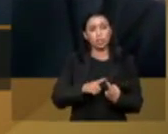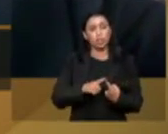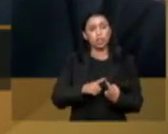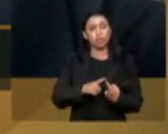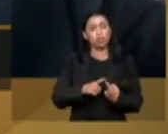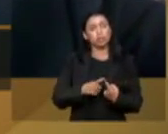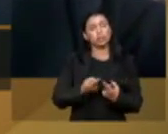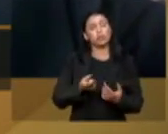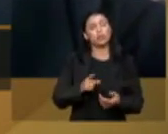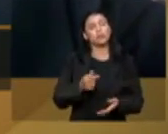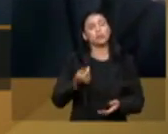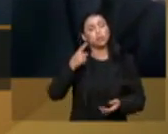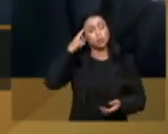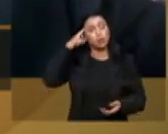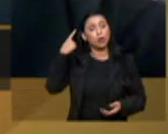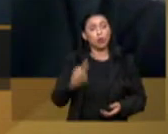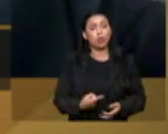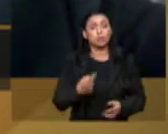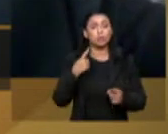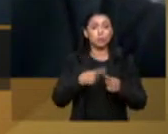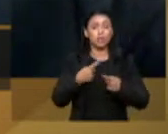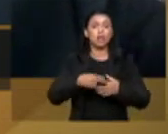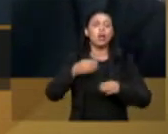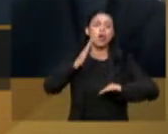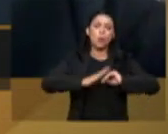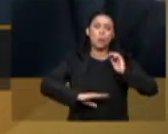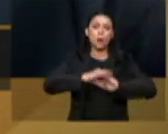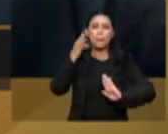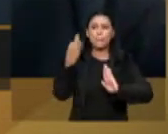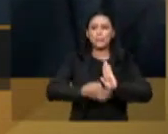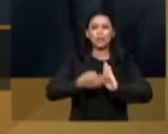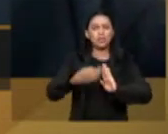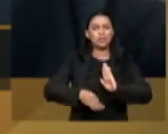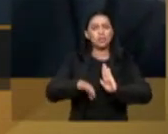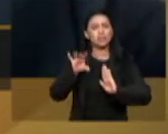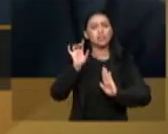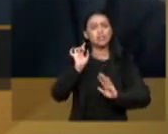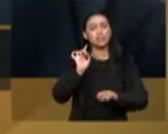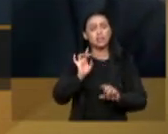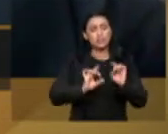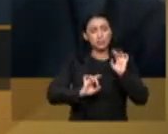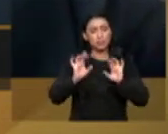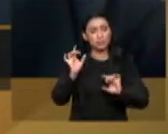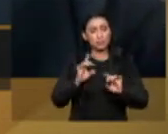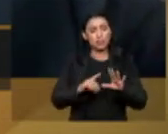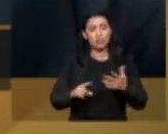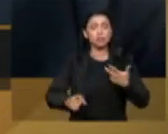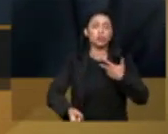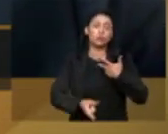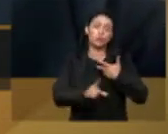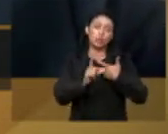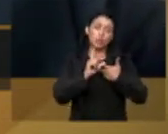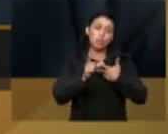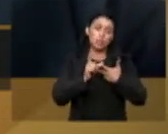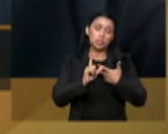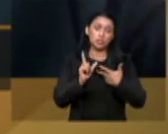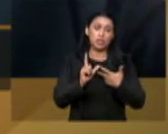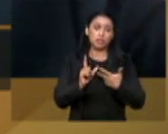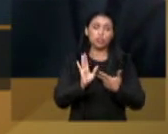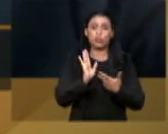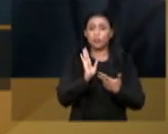delegação, porque essa seria uma competência exclusiva do poder legislativo e